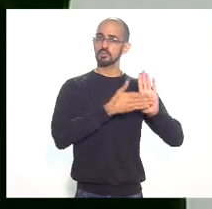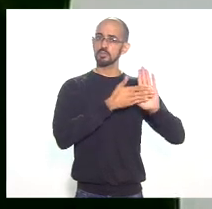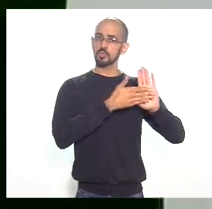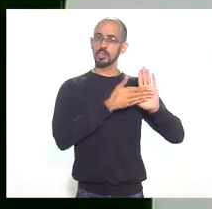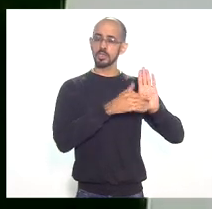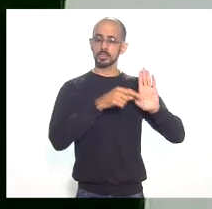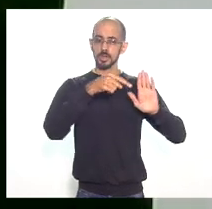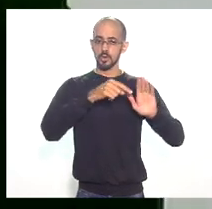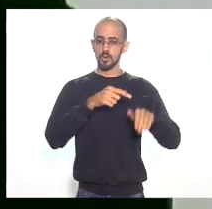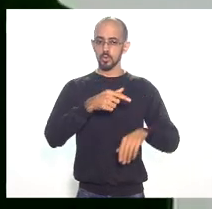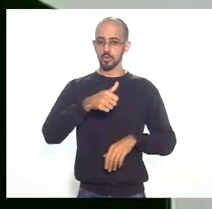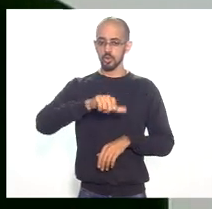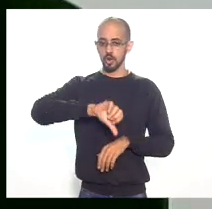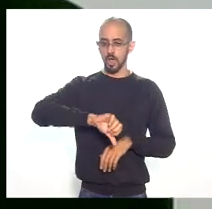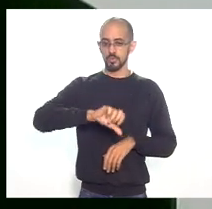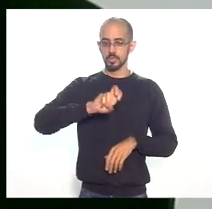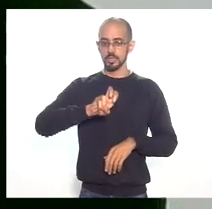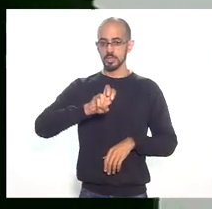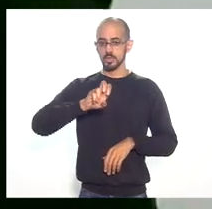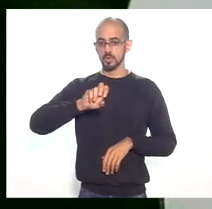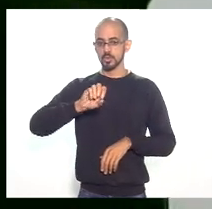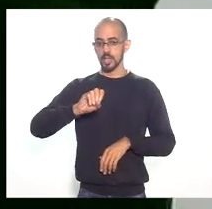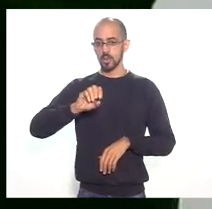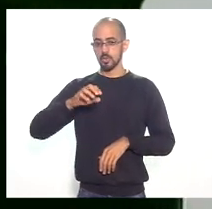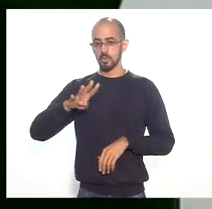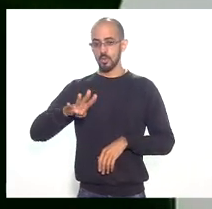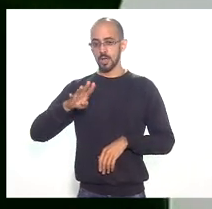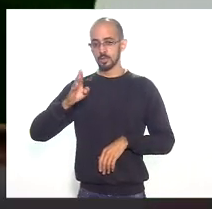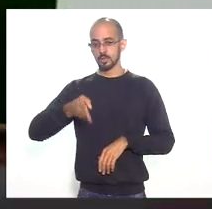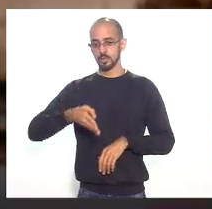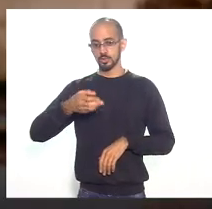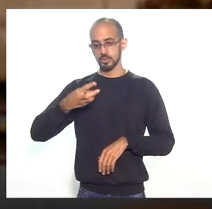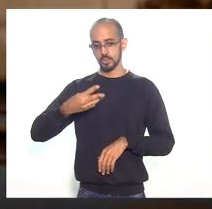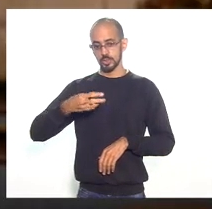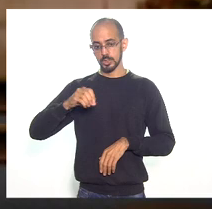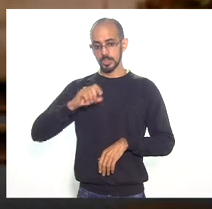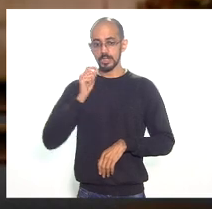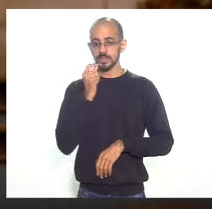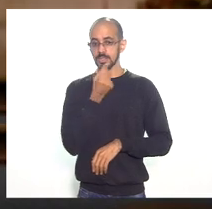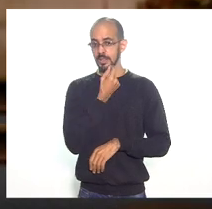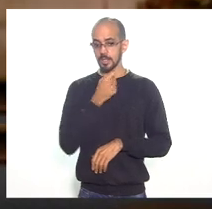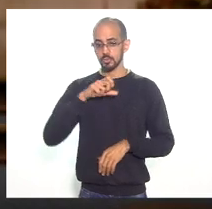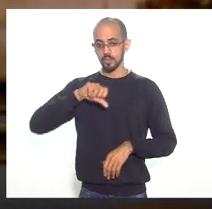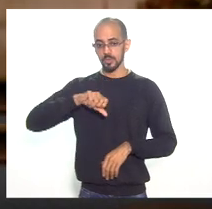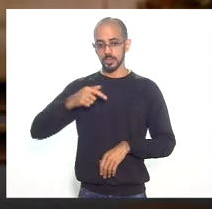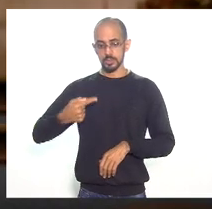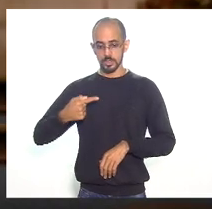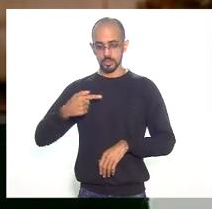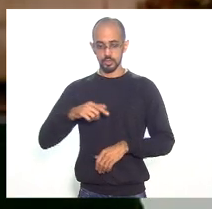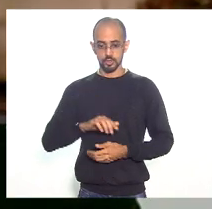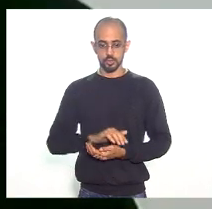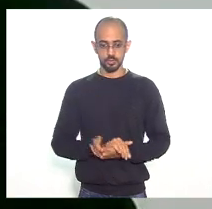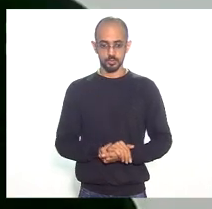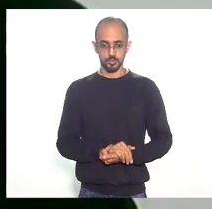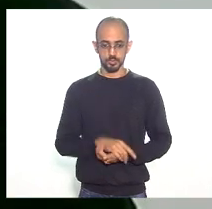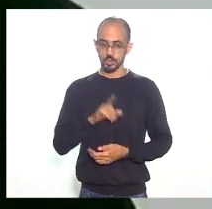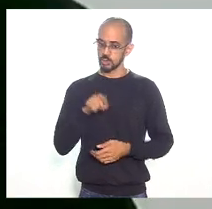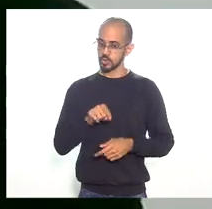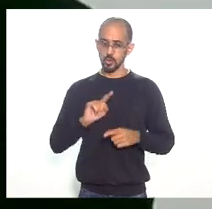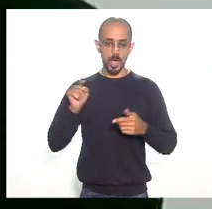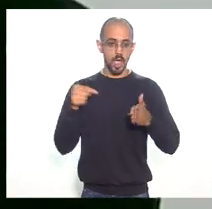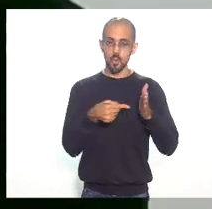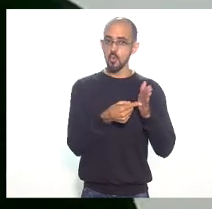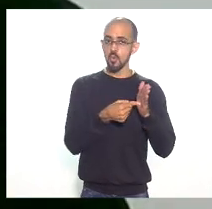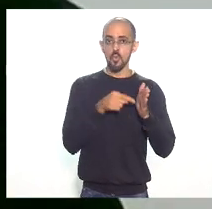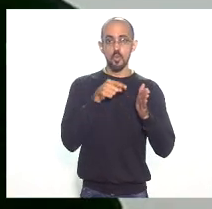9504, de 30 de setembro de 1997. Esse é o cerne aí. Esse é o cerne da questão, presidente. Nesse